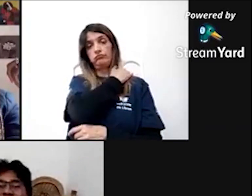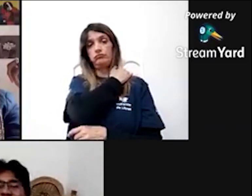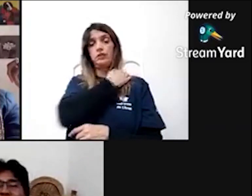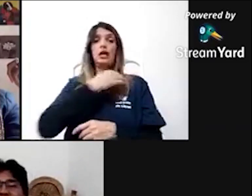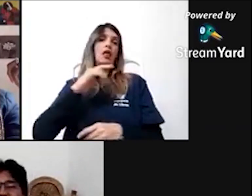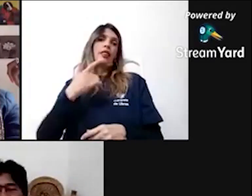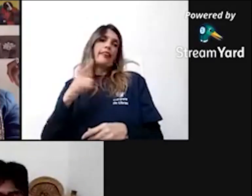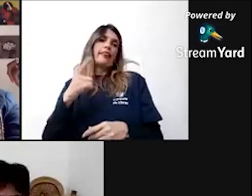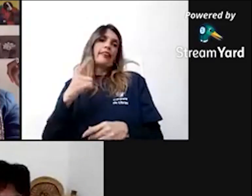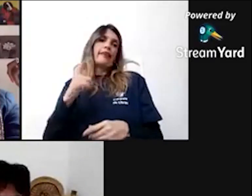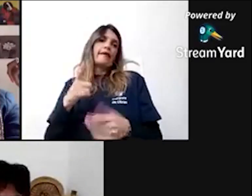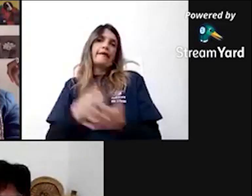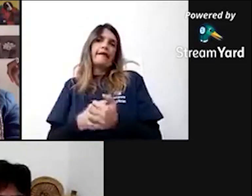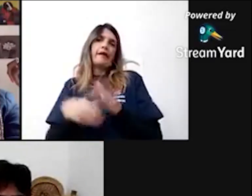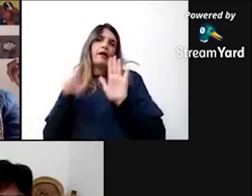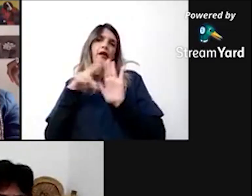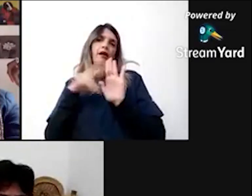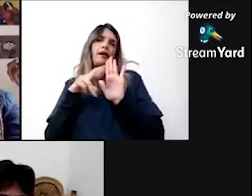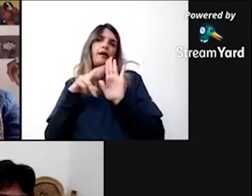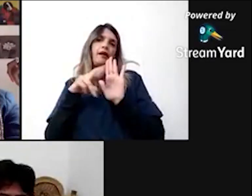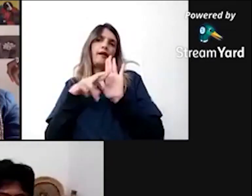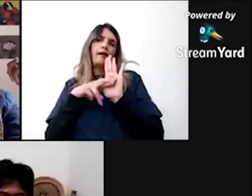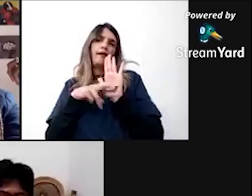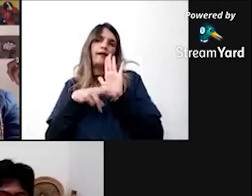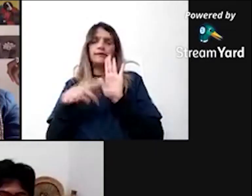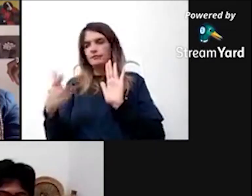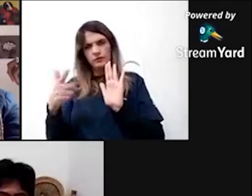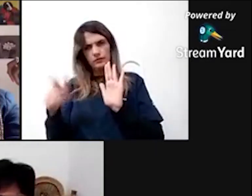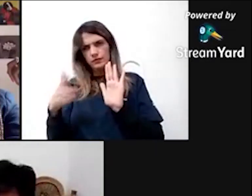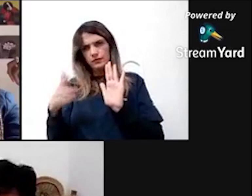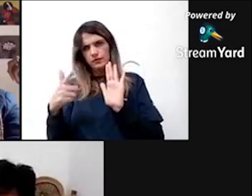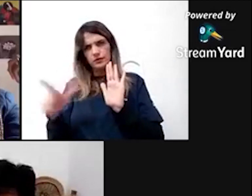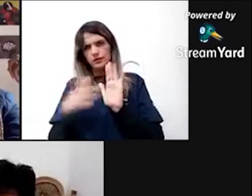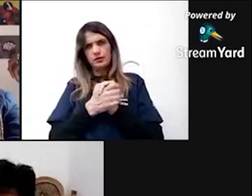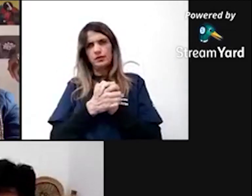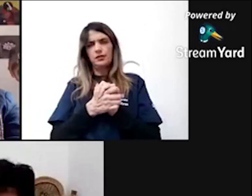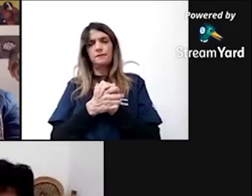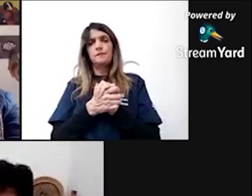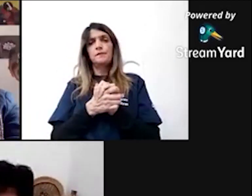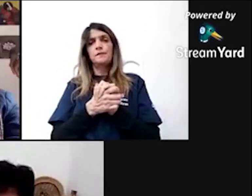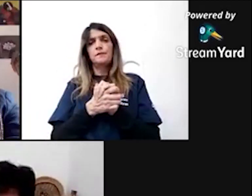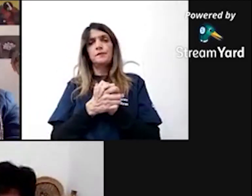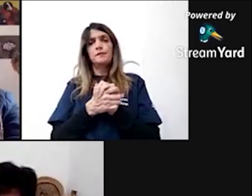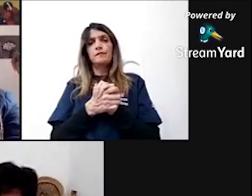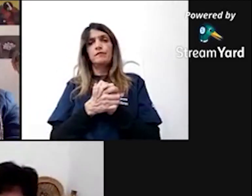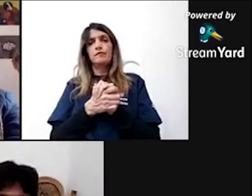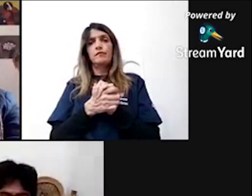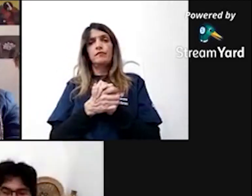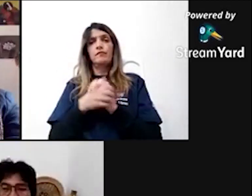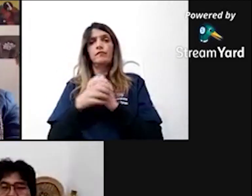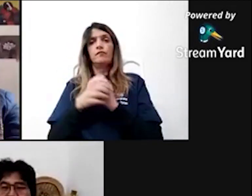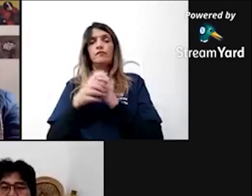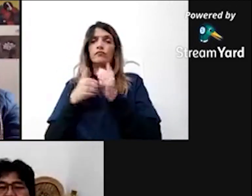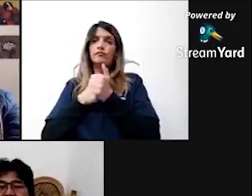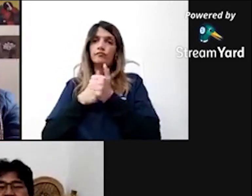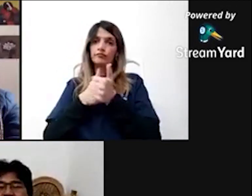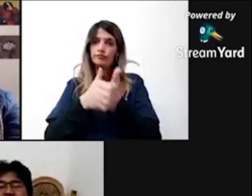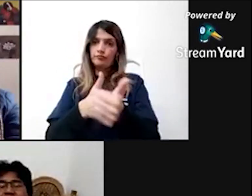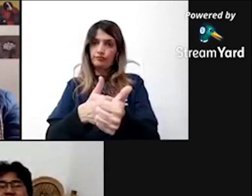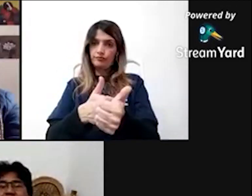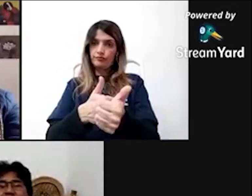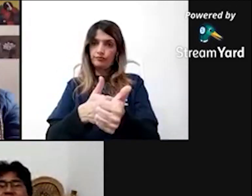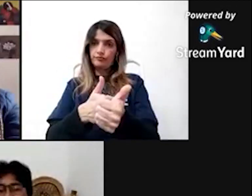estabelecido simplesmente esse é para aquele. Não. Ele está como uma linha contínua de circularidade. O